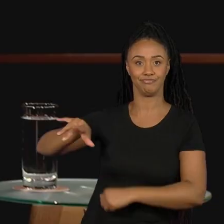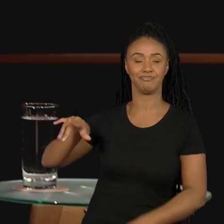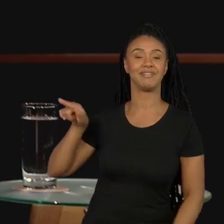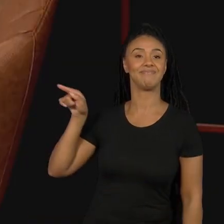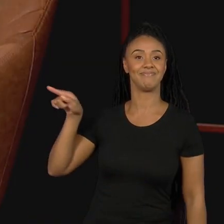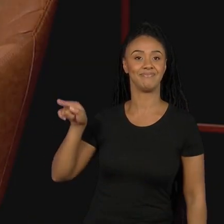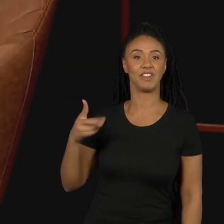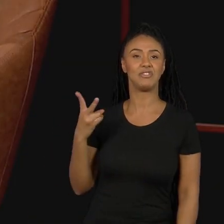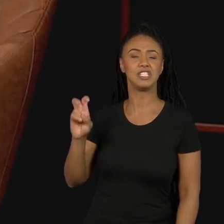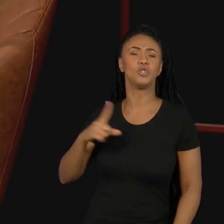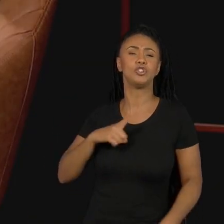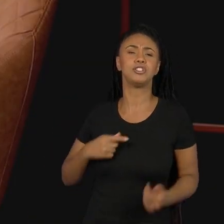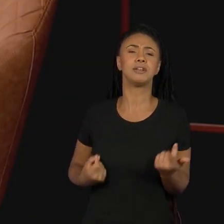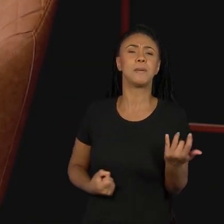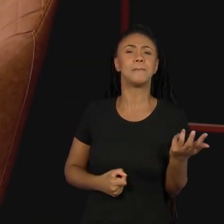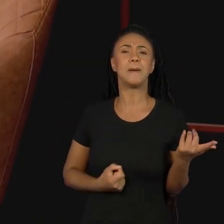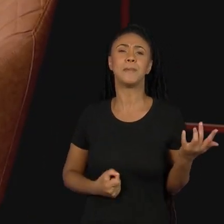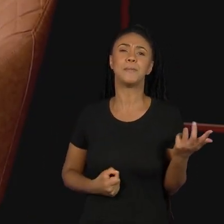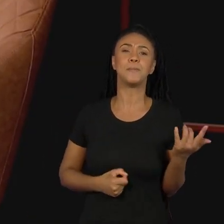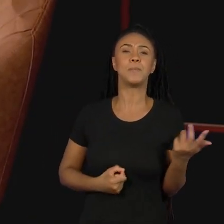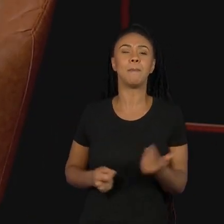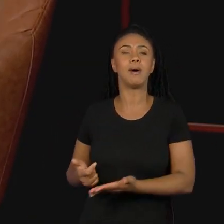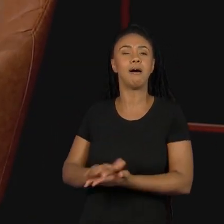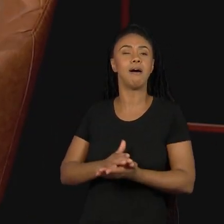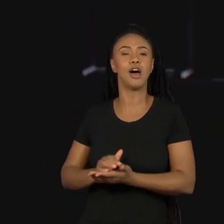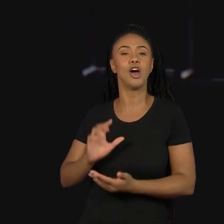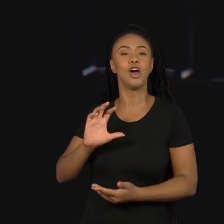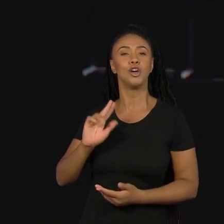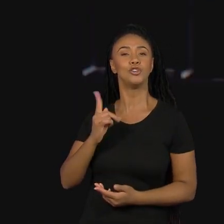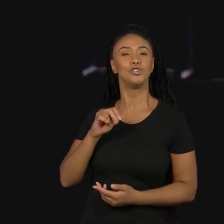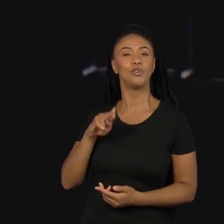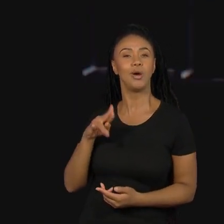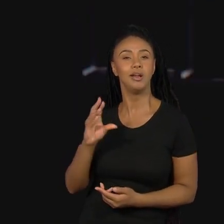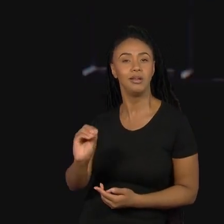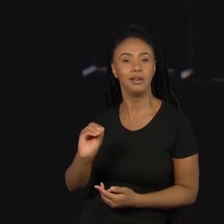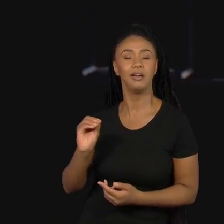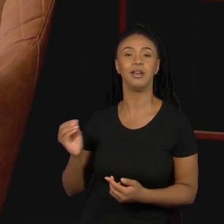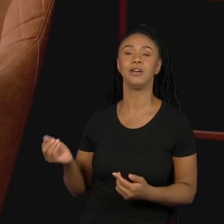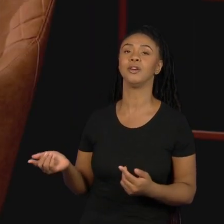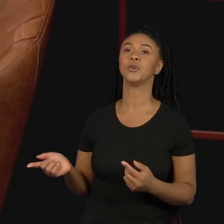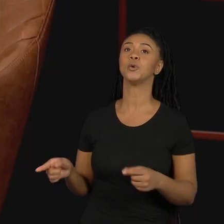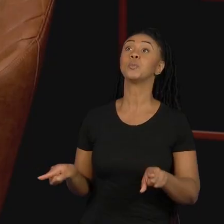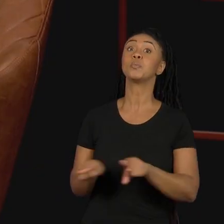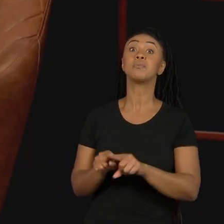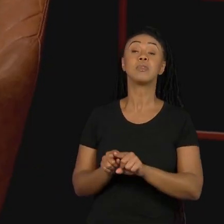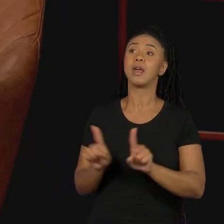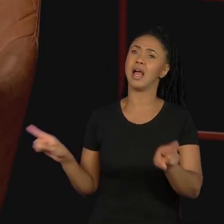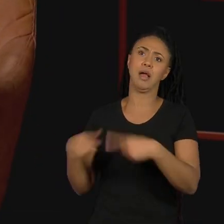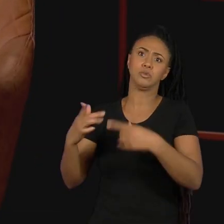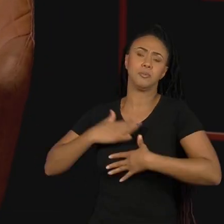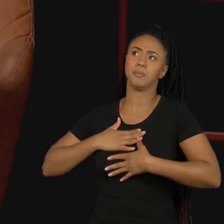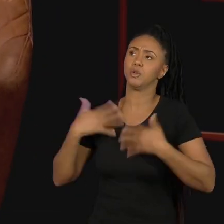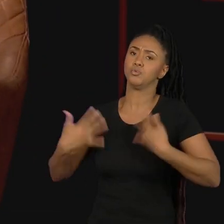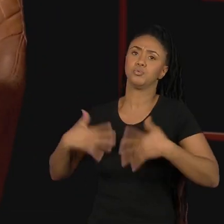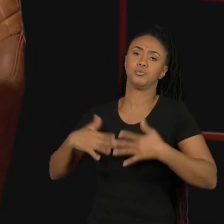né? Chorinho, e o vento se encostava, a música vinha... Mas então a música foi fundamental, cara. E o dia que na minha casa